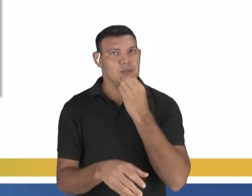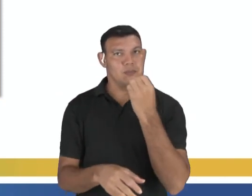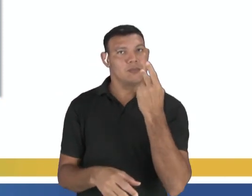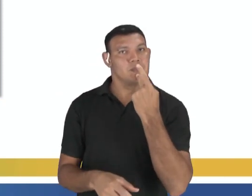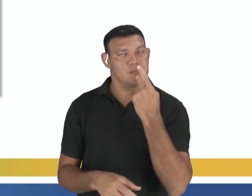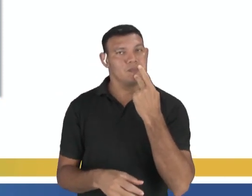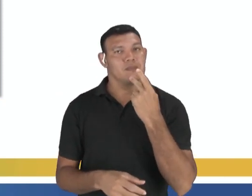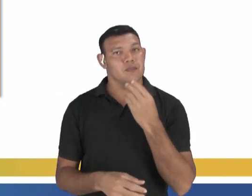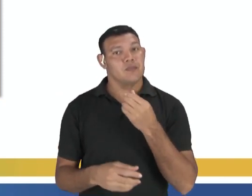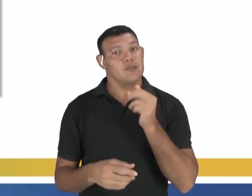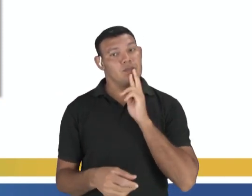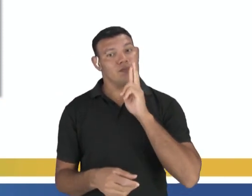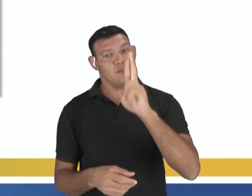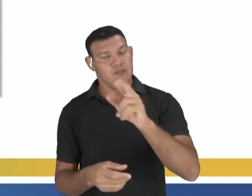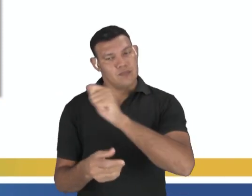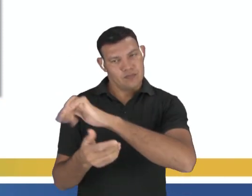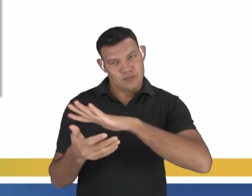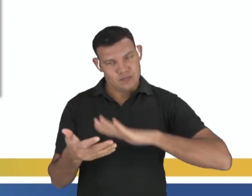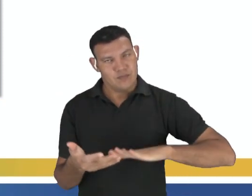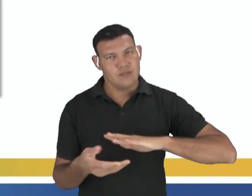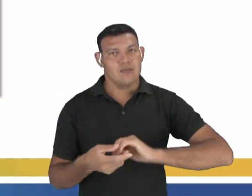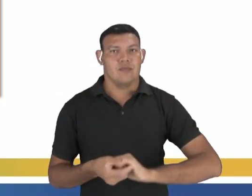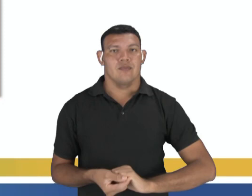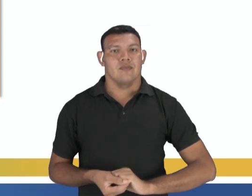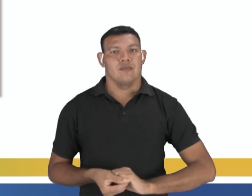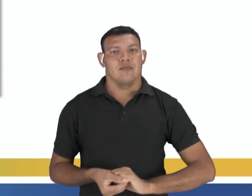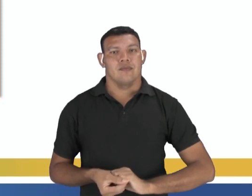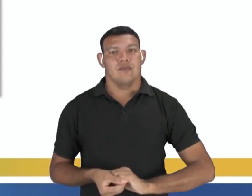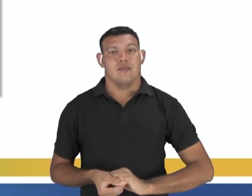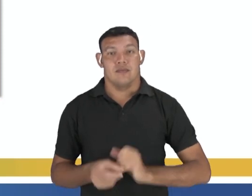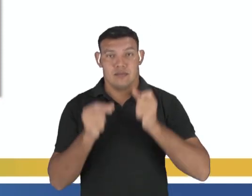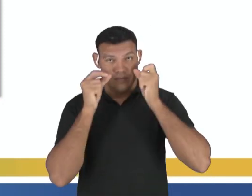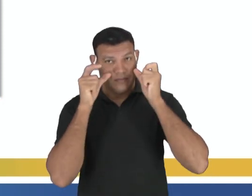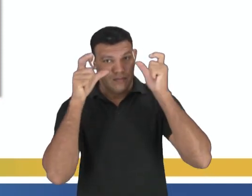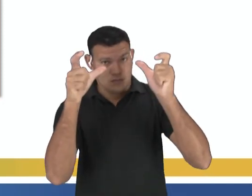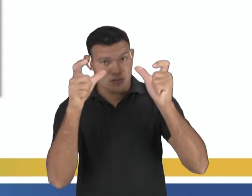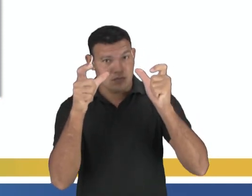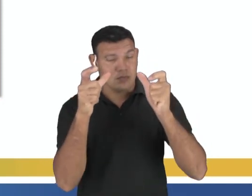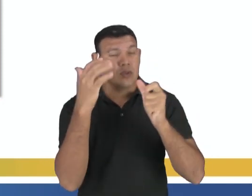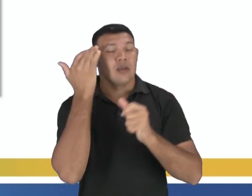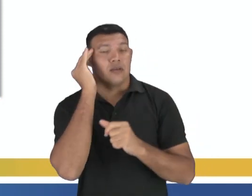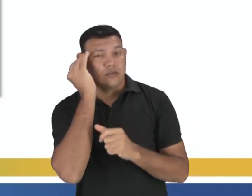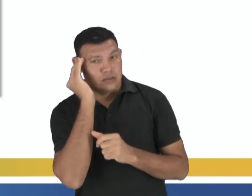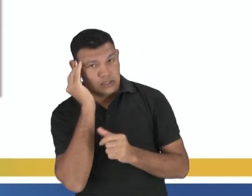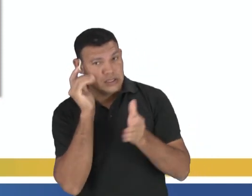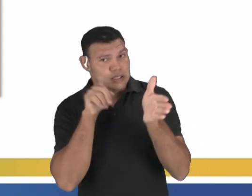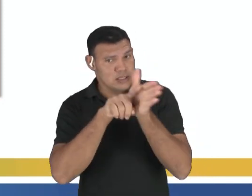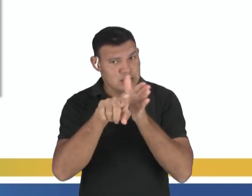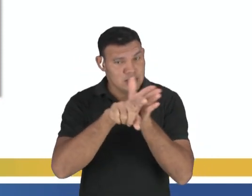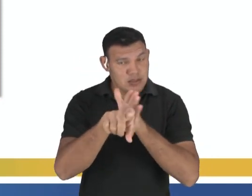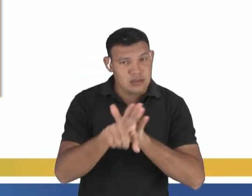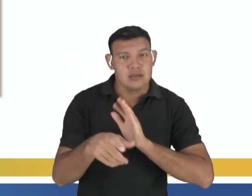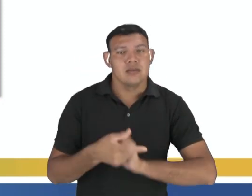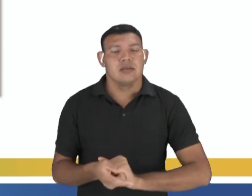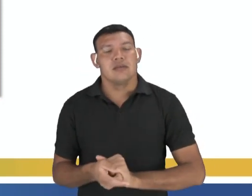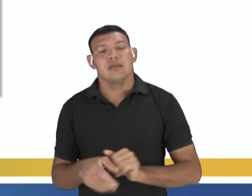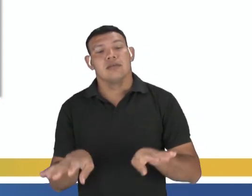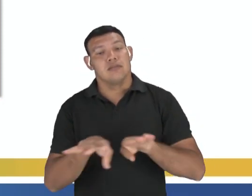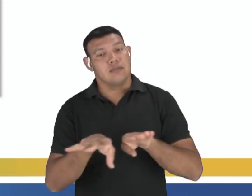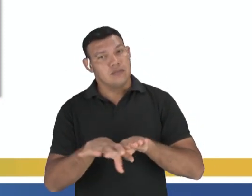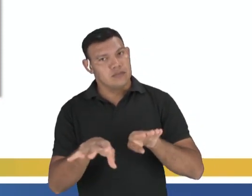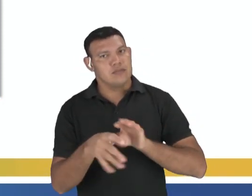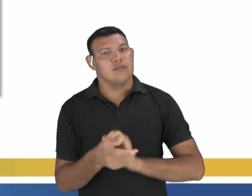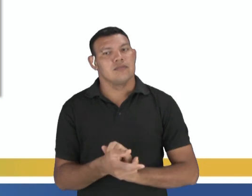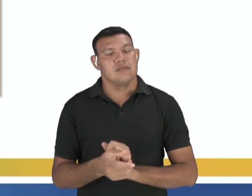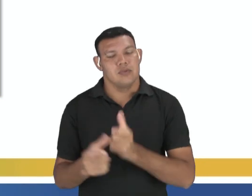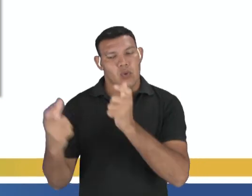probabilidade através da resolução de exercícios. Sempre esteja atento às interpretações das questões e às determinações